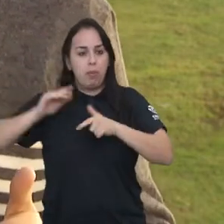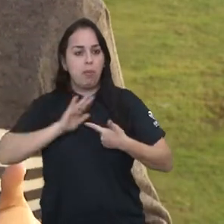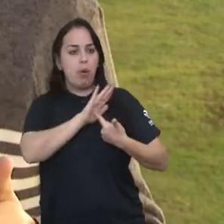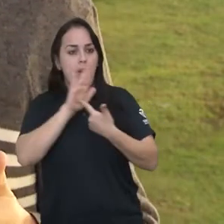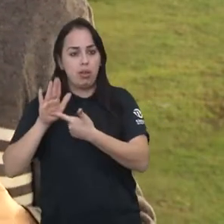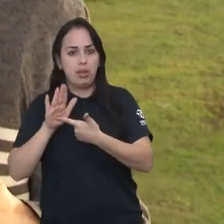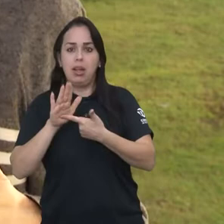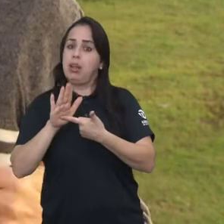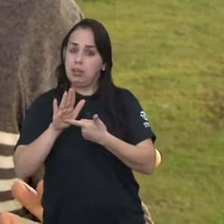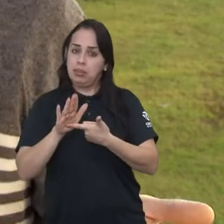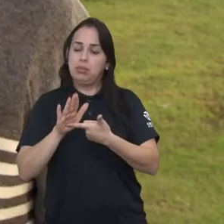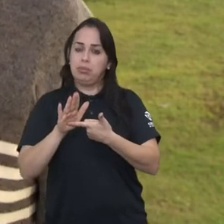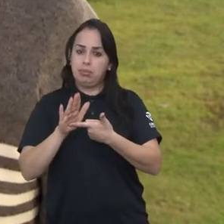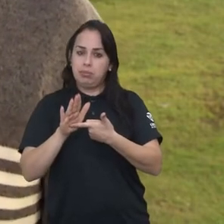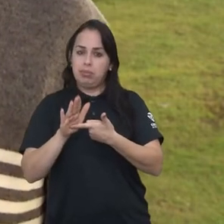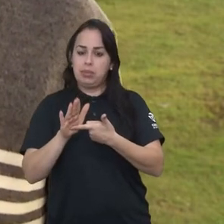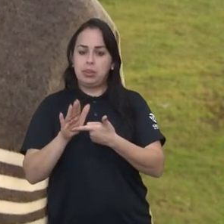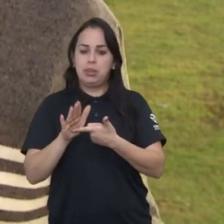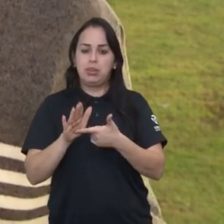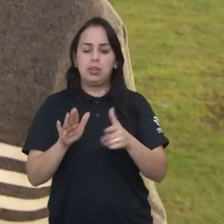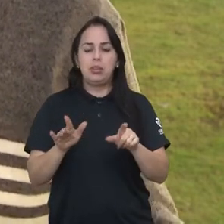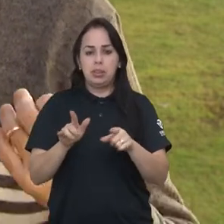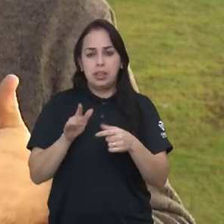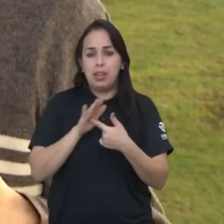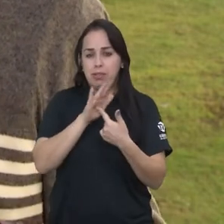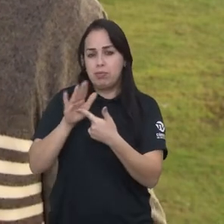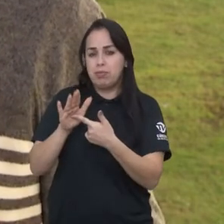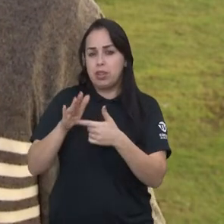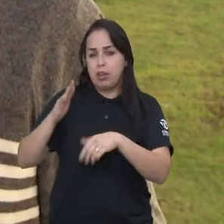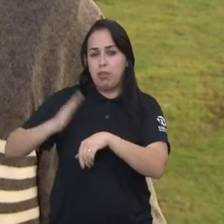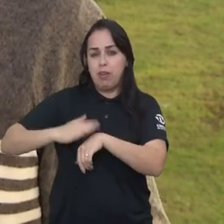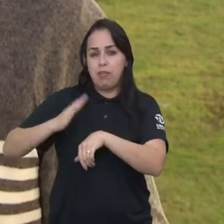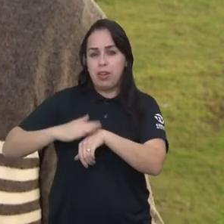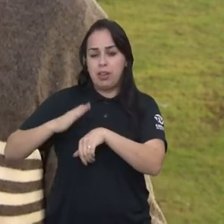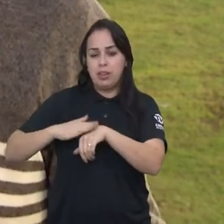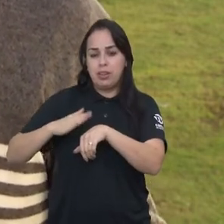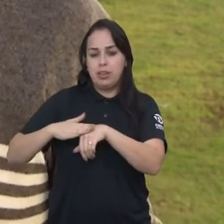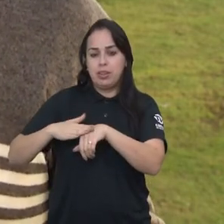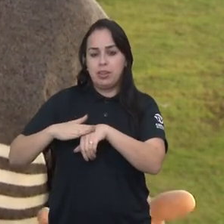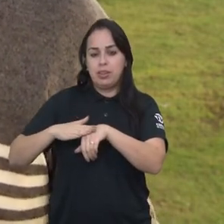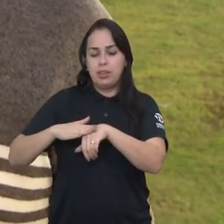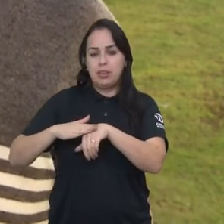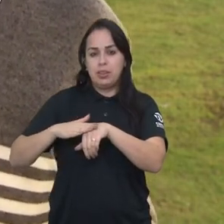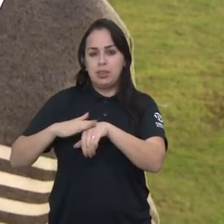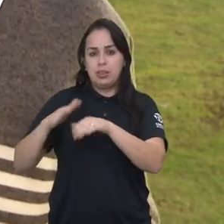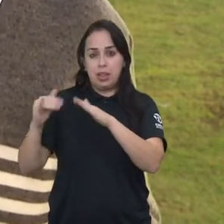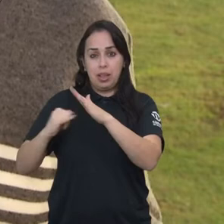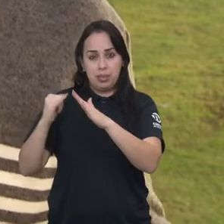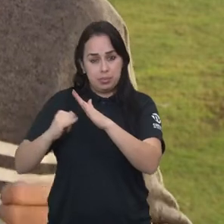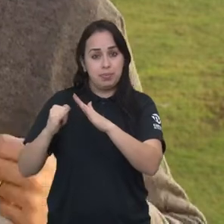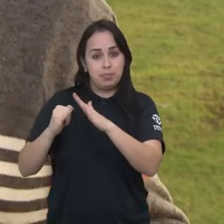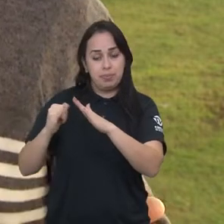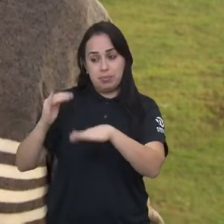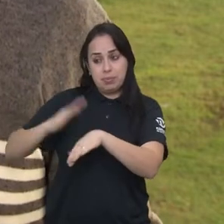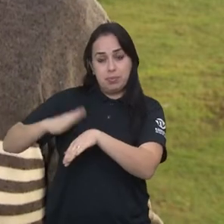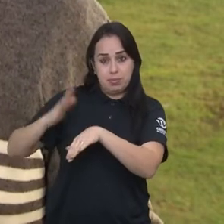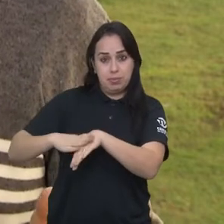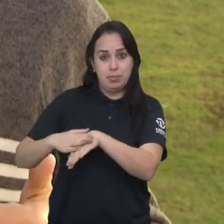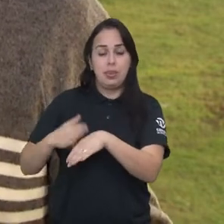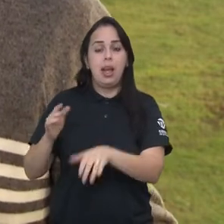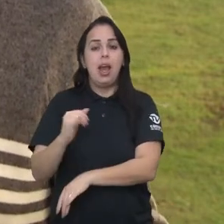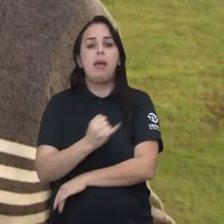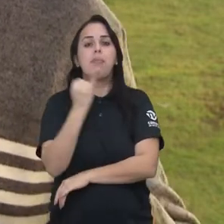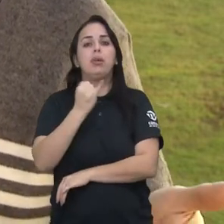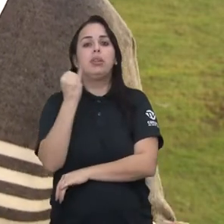ações como essa né desse desse nosso lar que foi feita pelo pessoas ligadas aos centros Missionários da luz é